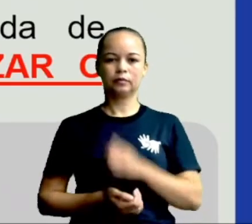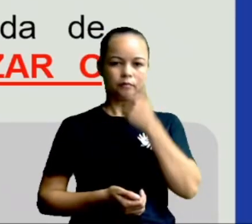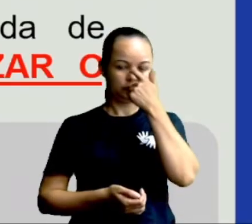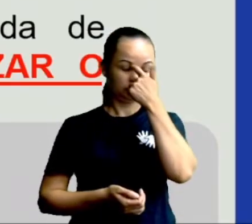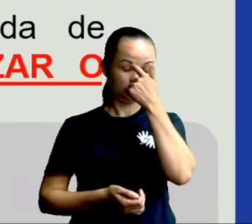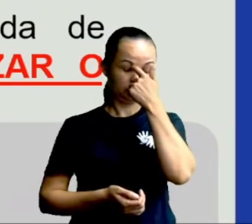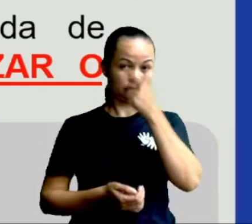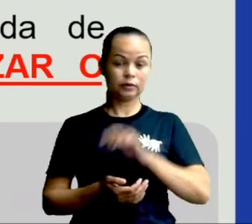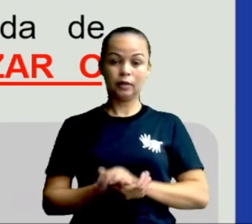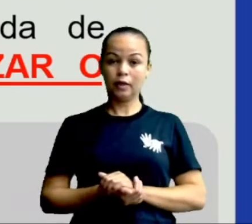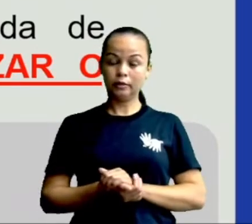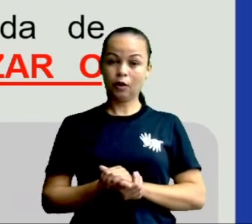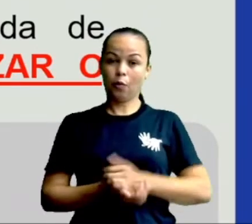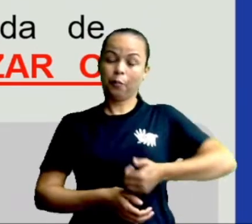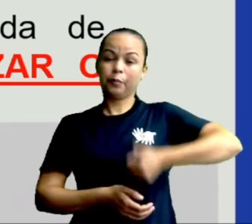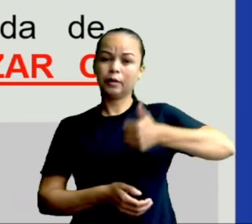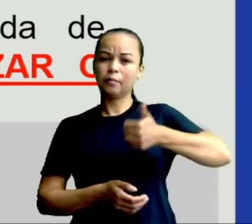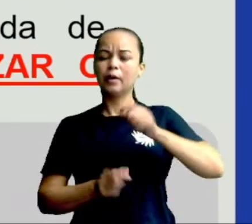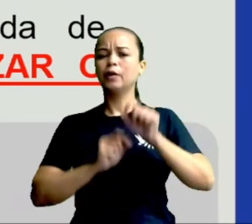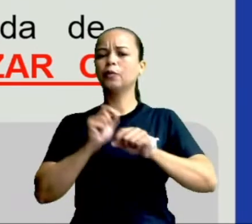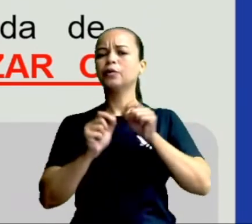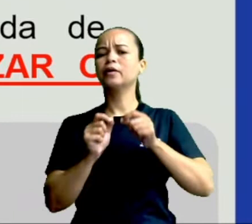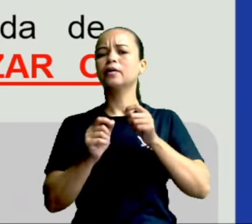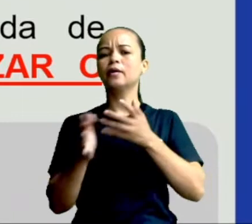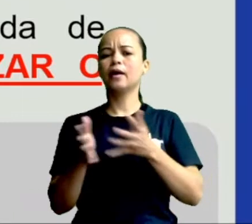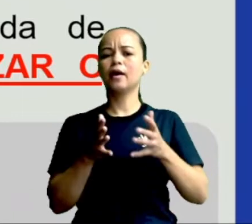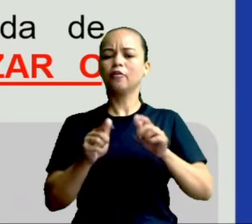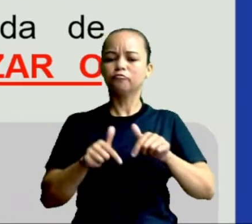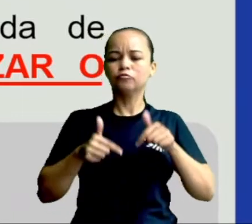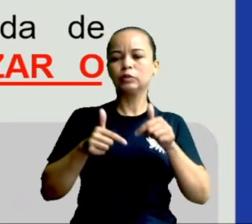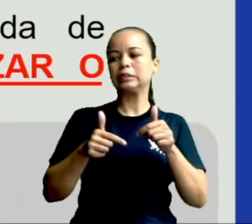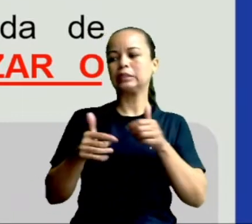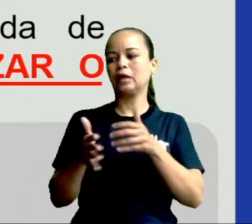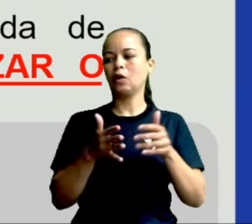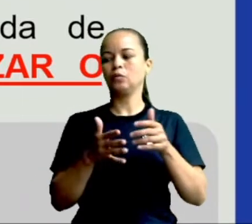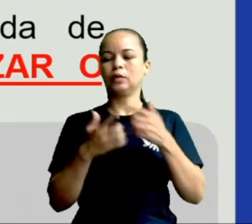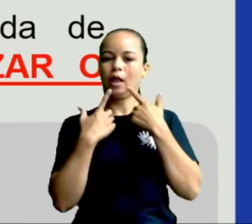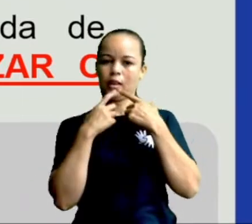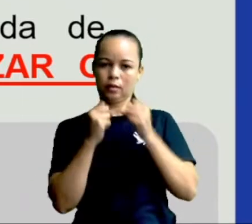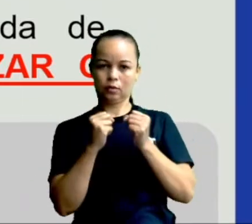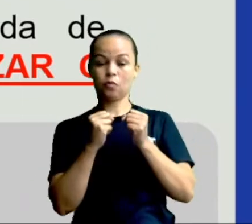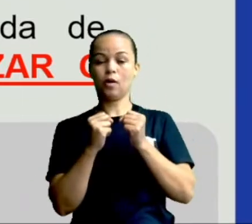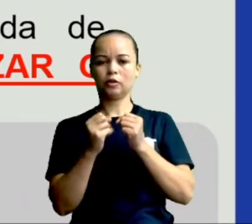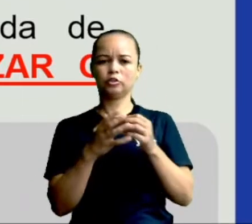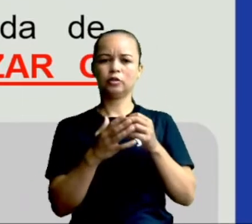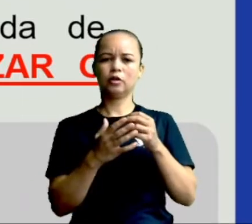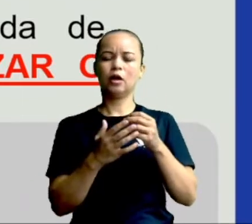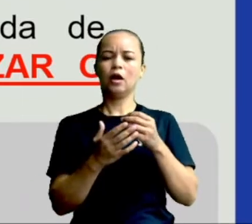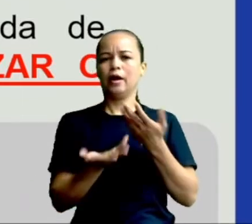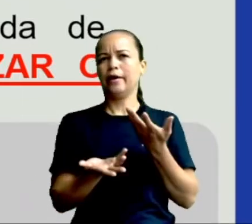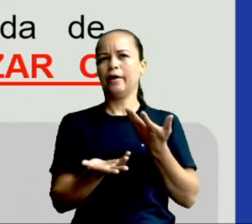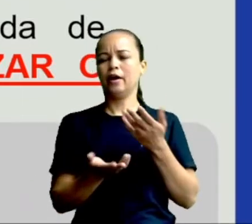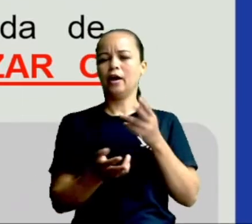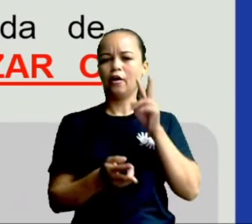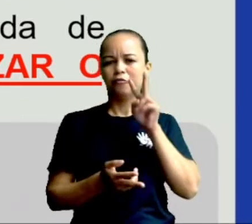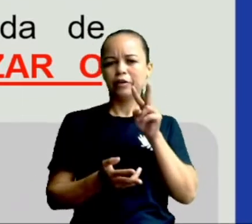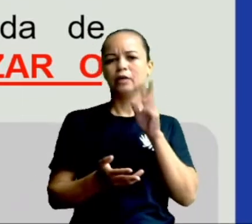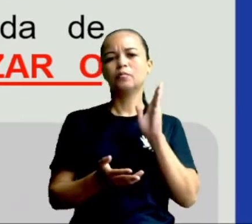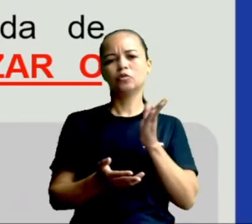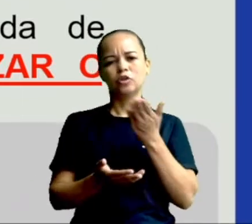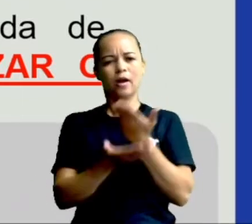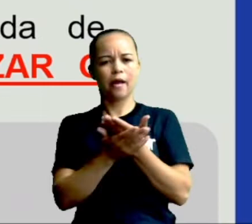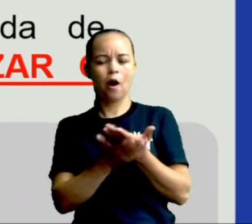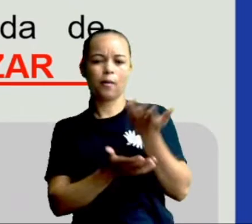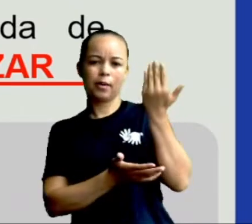Então, vamos lá. Primeiramente, o que são as funções da linguagem? Nós vimos em aulas anteriores que todos